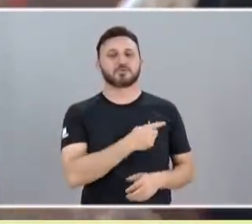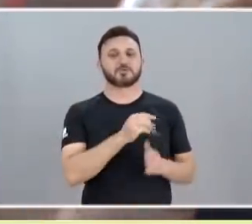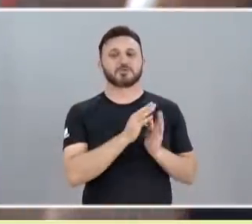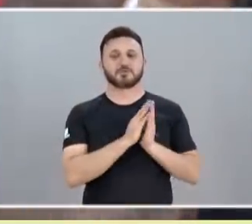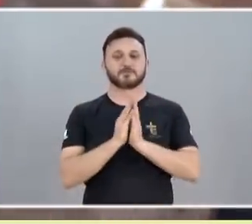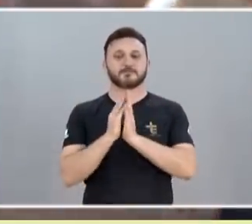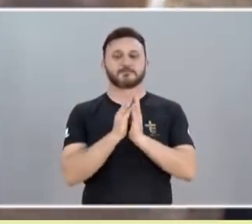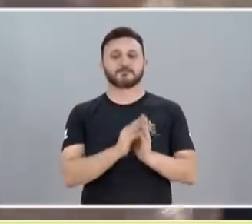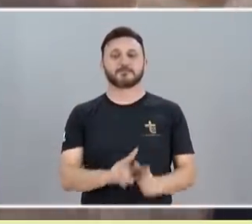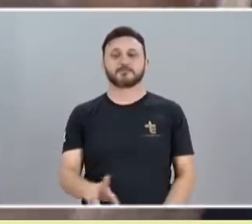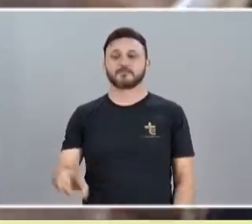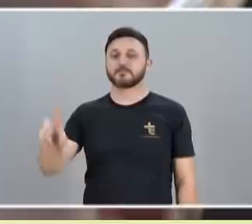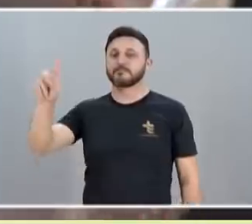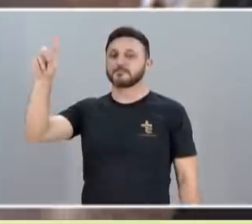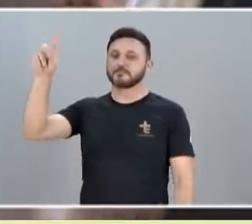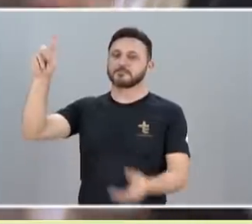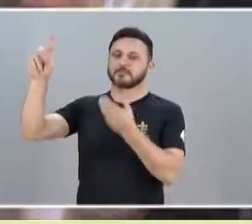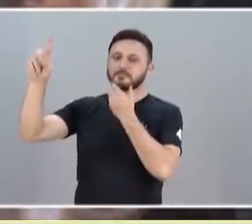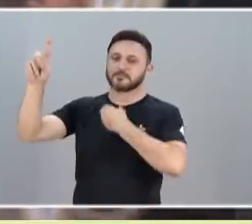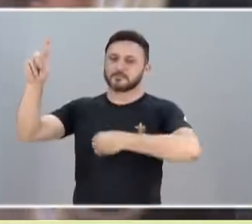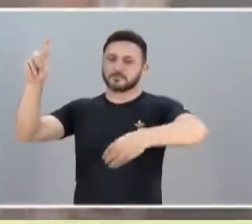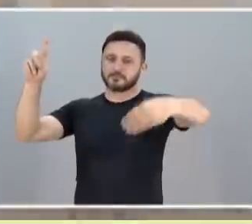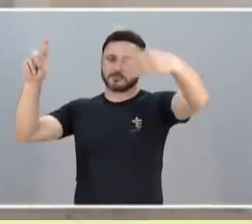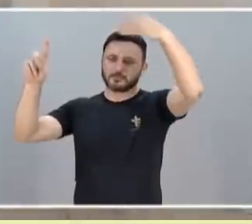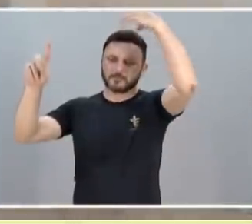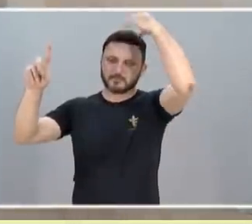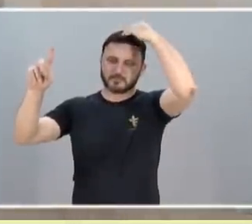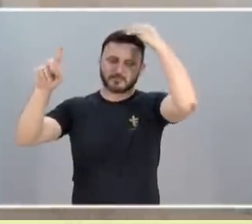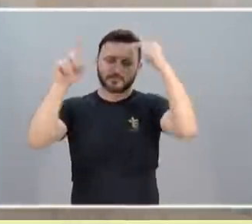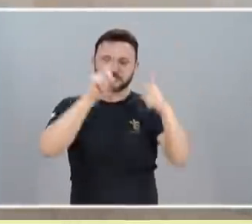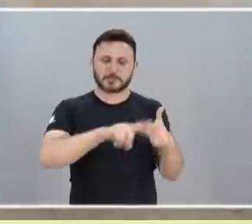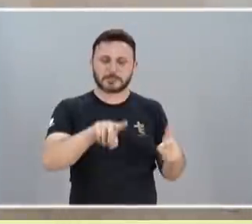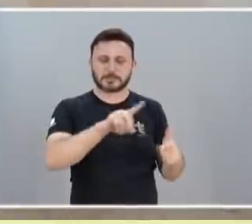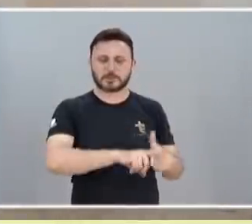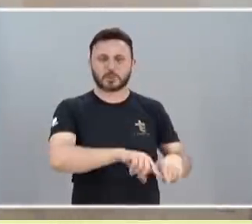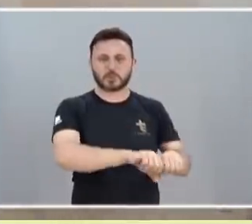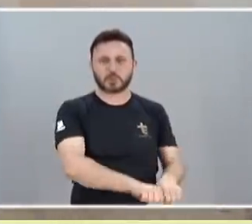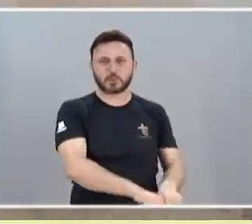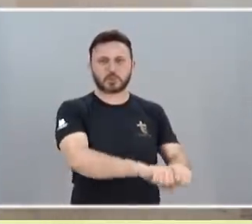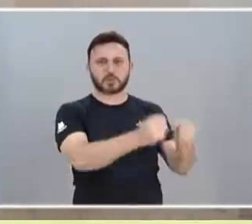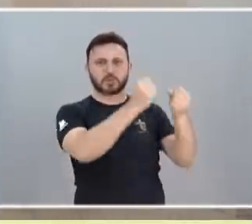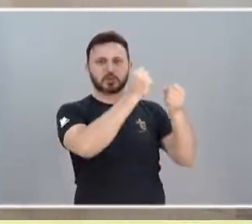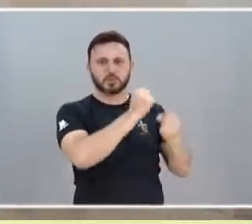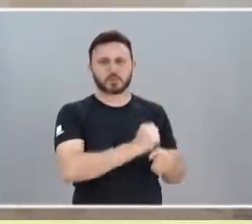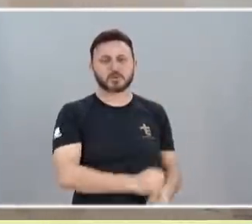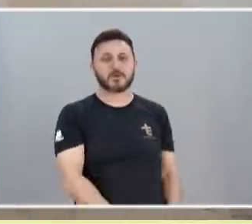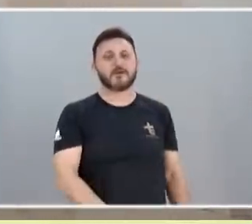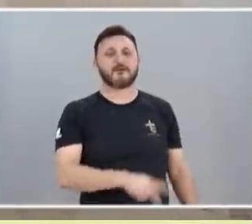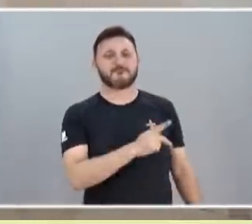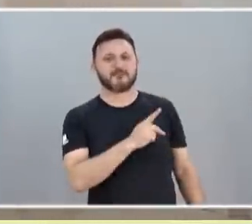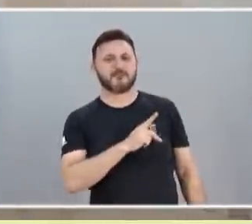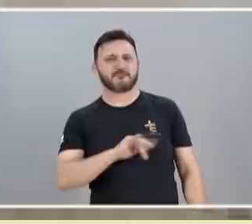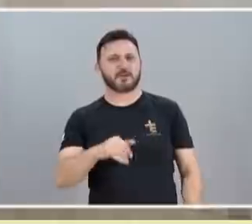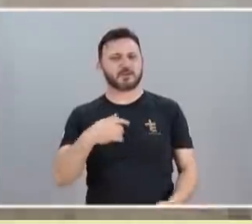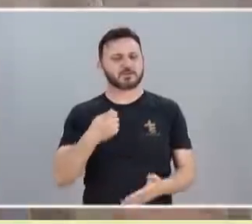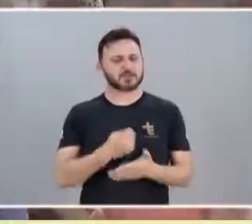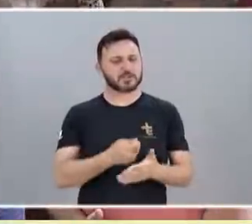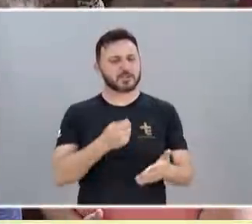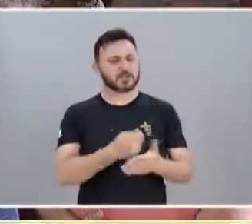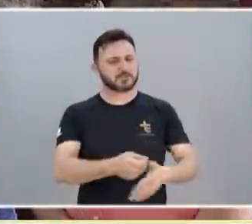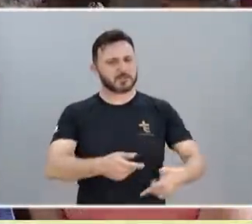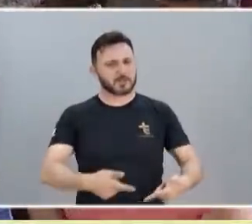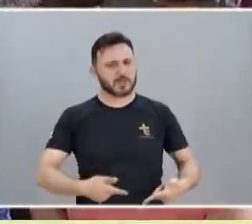rezar. Soberano Deus, derrube as muralhas, vá